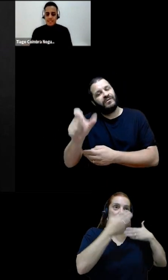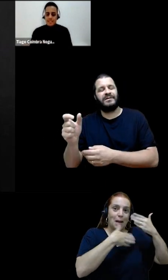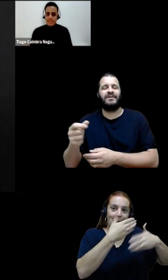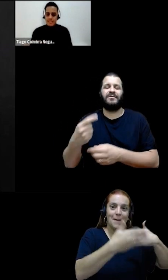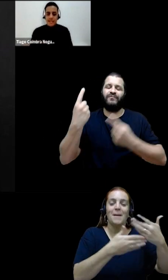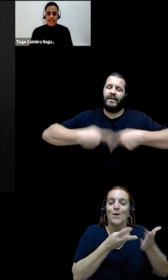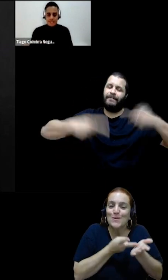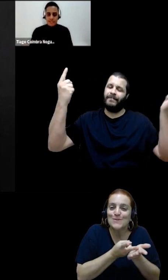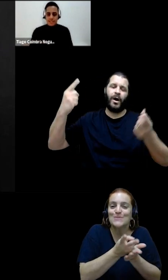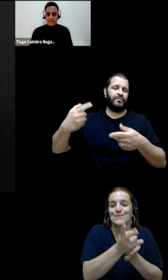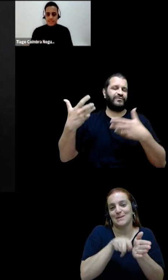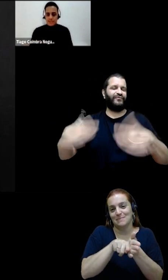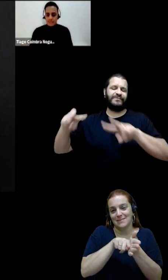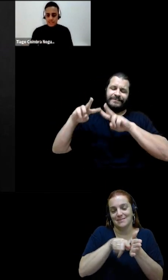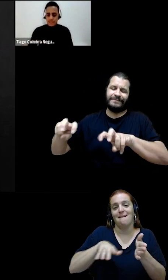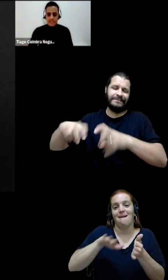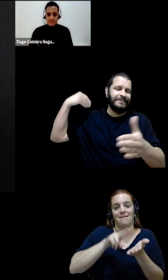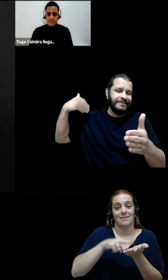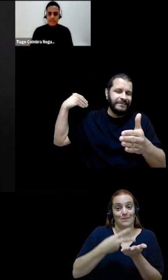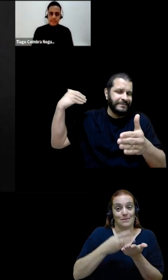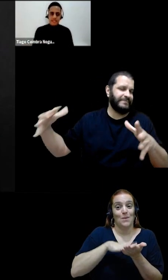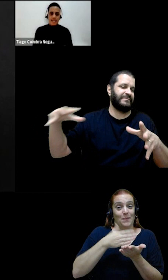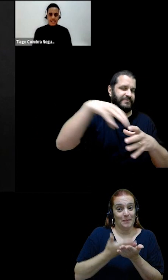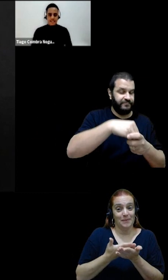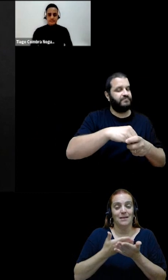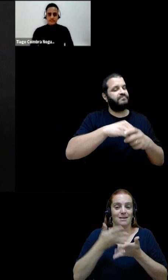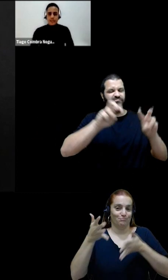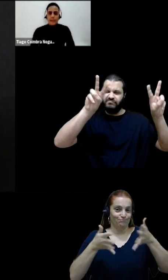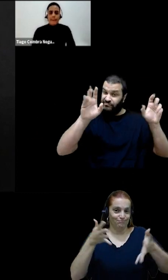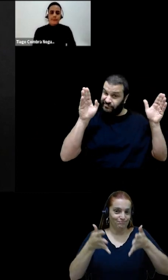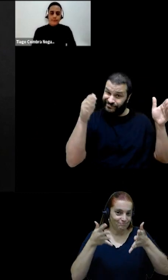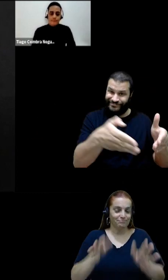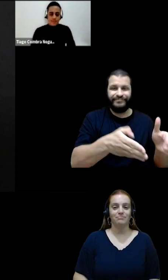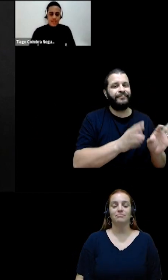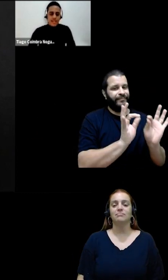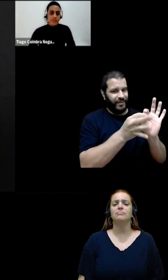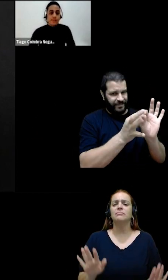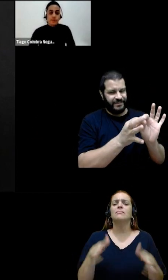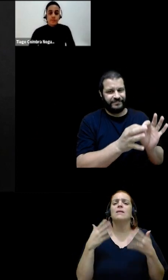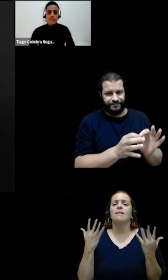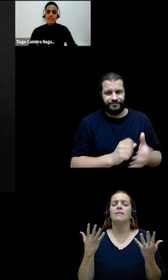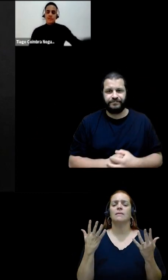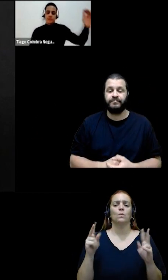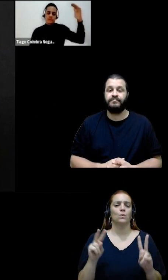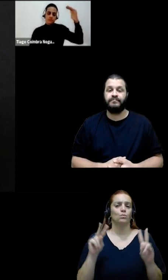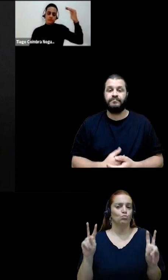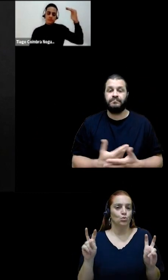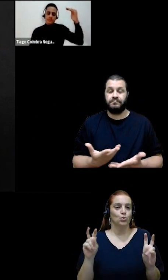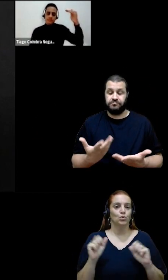das pesquisas relacionadas à tradução e interpretação de língua de sinais. Bom, a respeito do